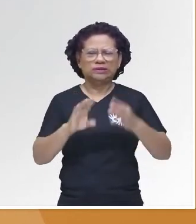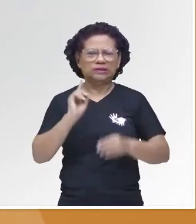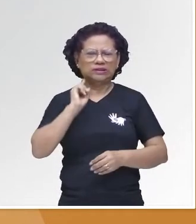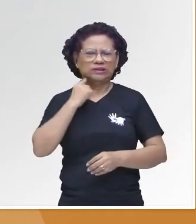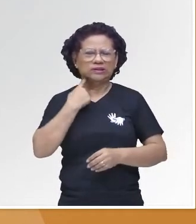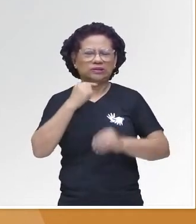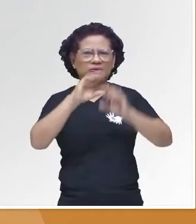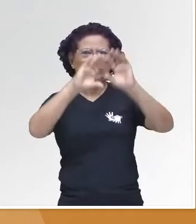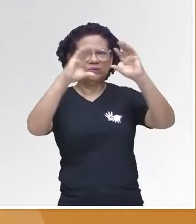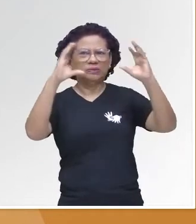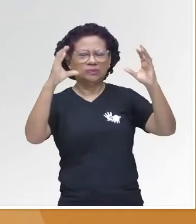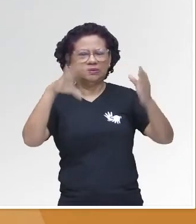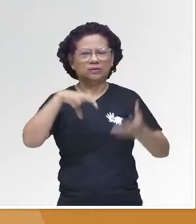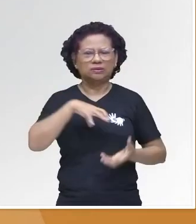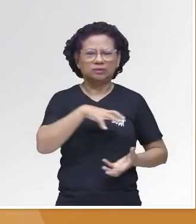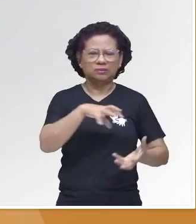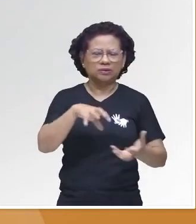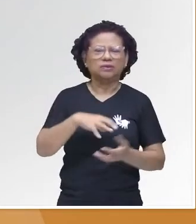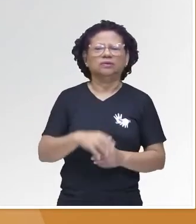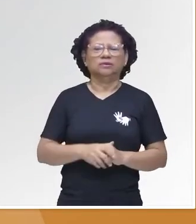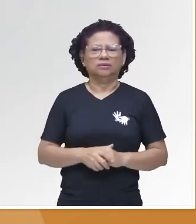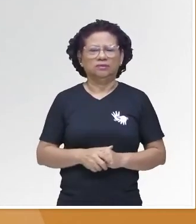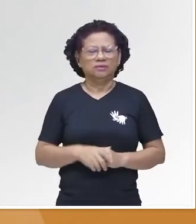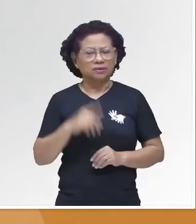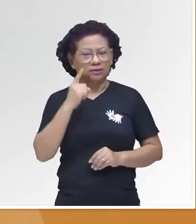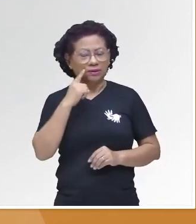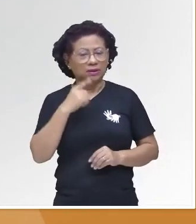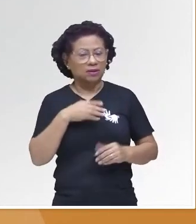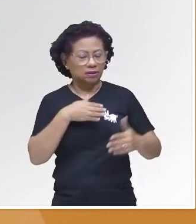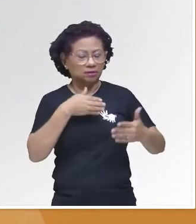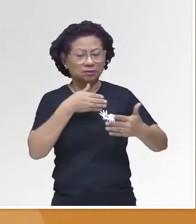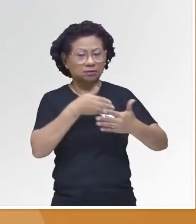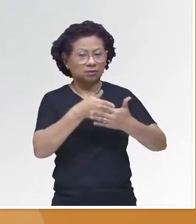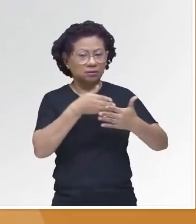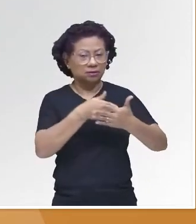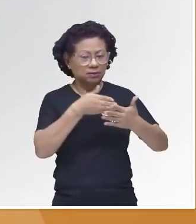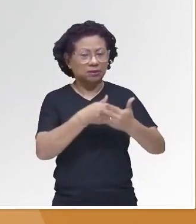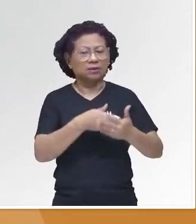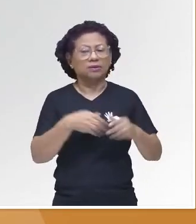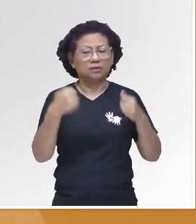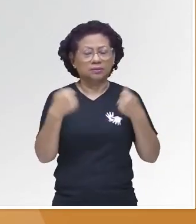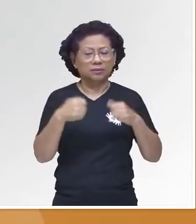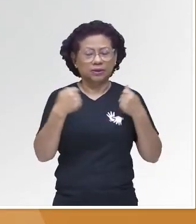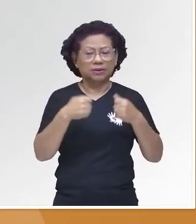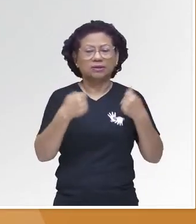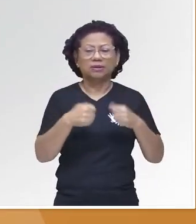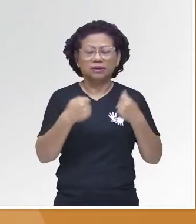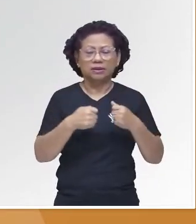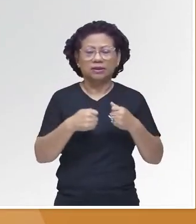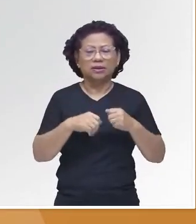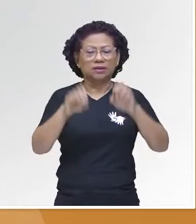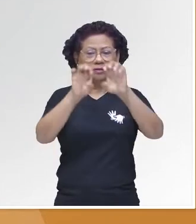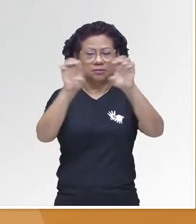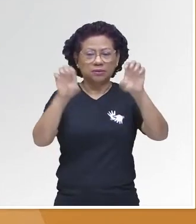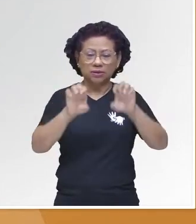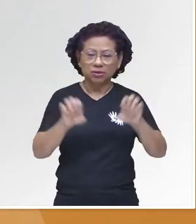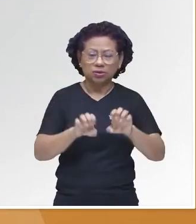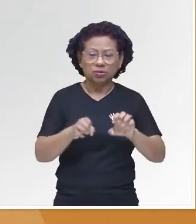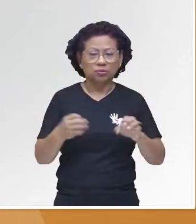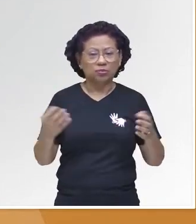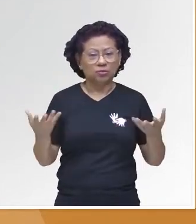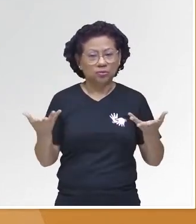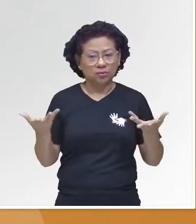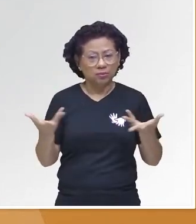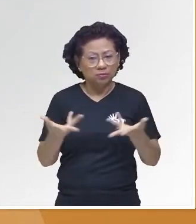renováveis, né, além de serem limitadas, elas precisam de uma estrutura muito grande, né, para que consiga primeiro fazer